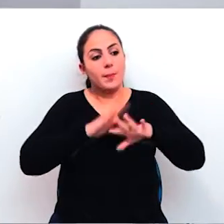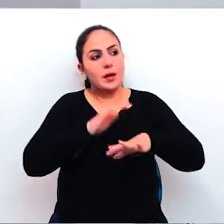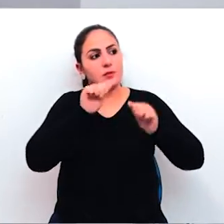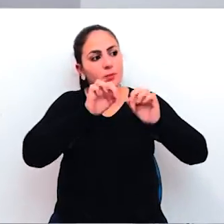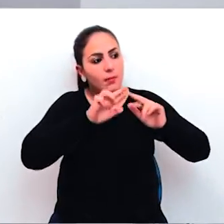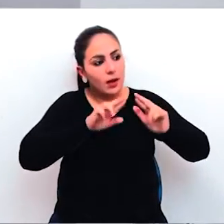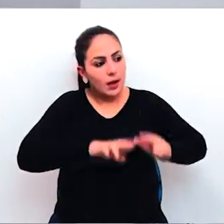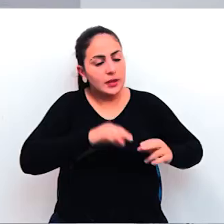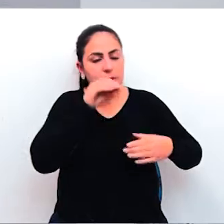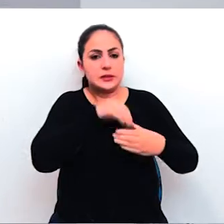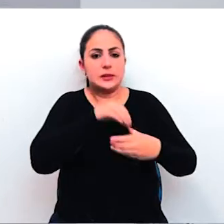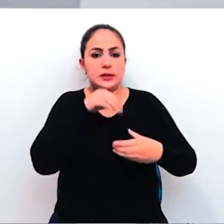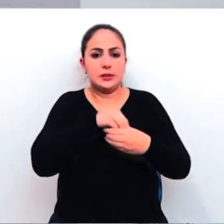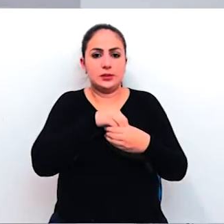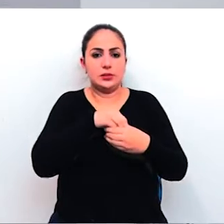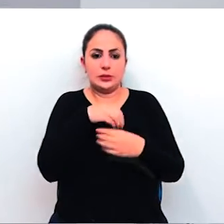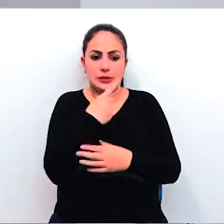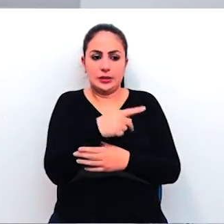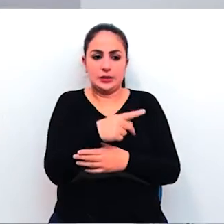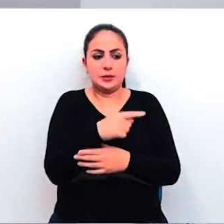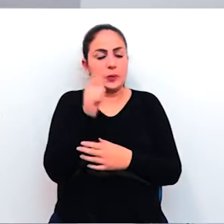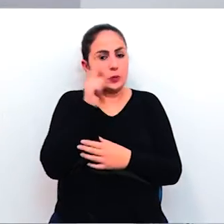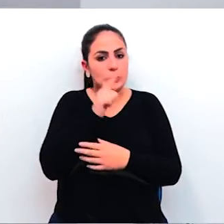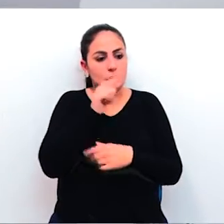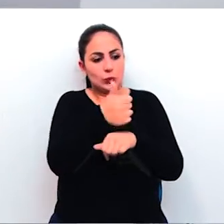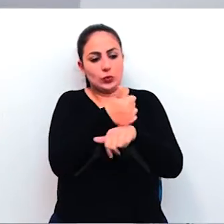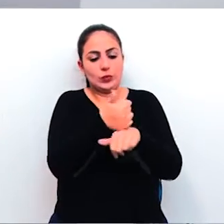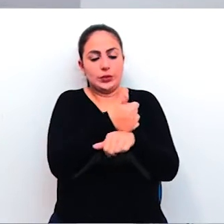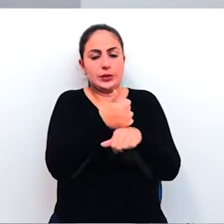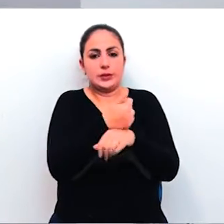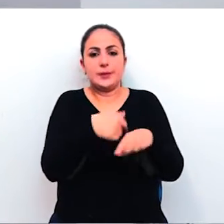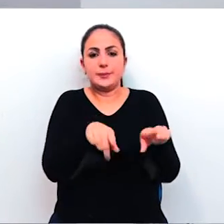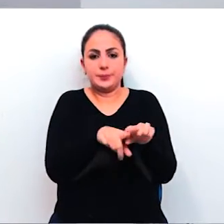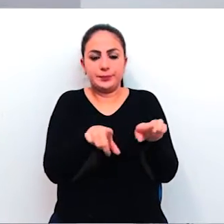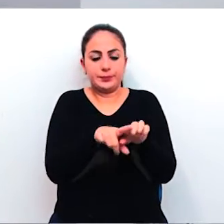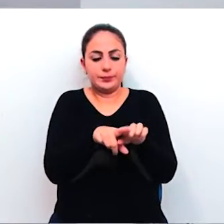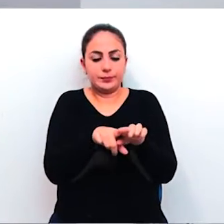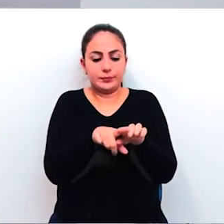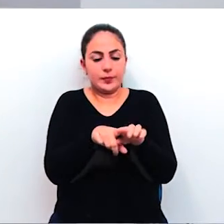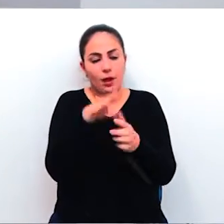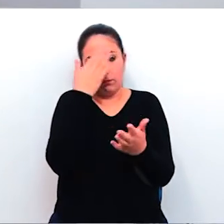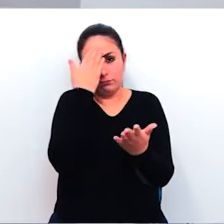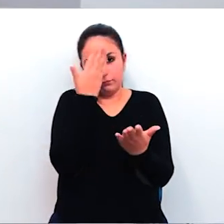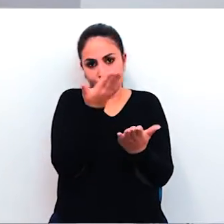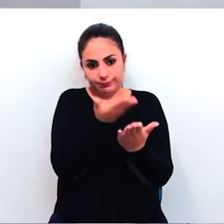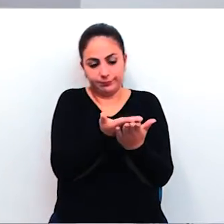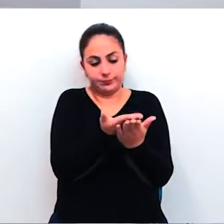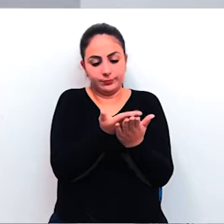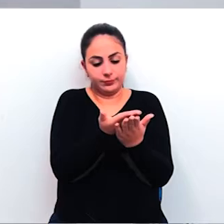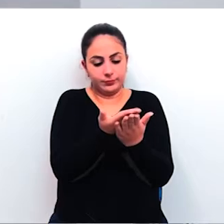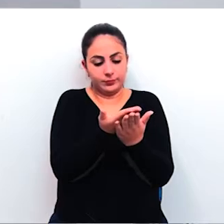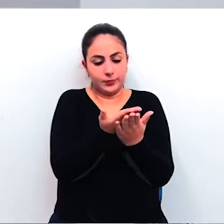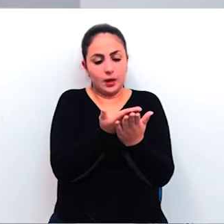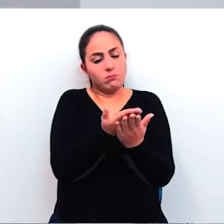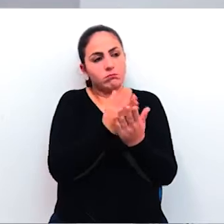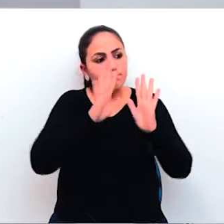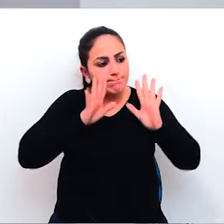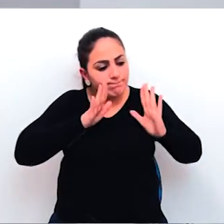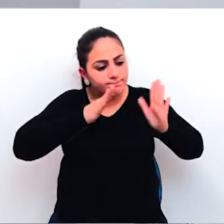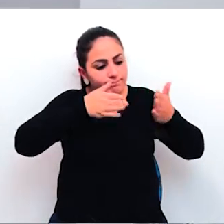segmento mais um ano dentro do da área deles para poder se profissionalizar e também acredito